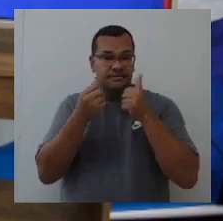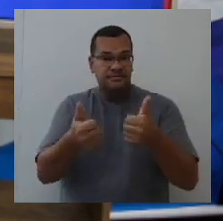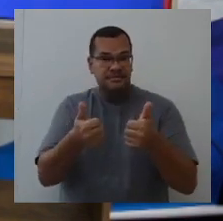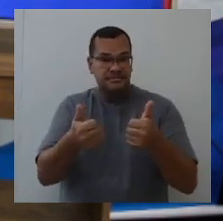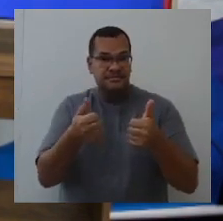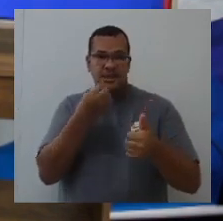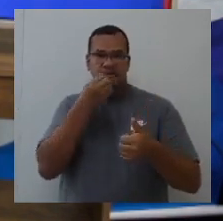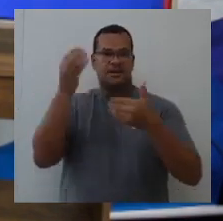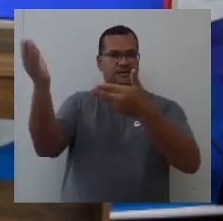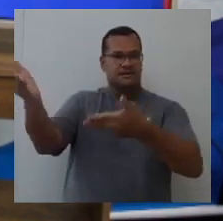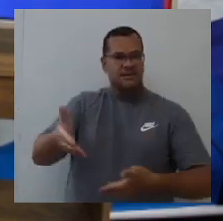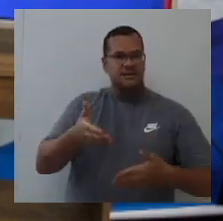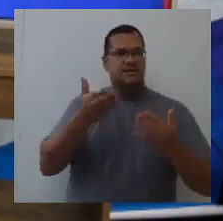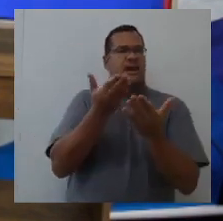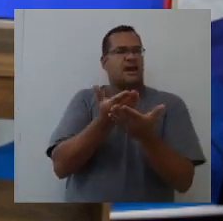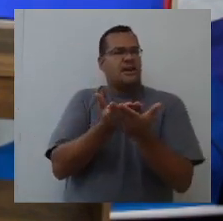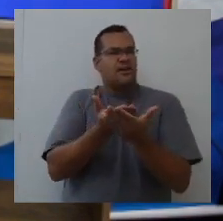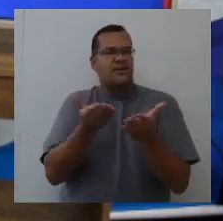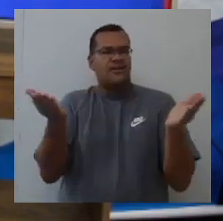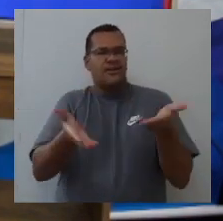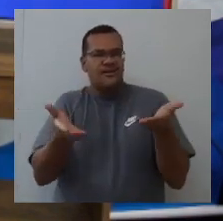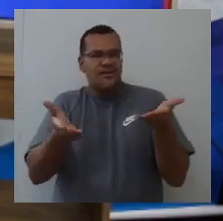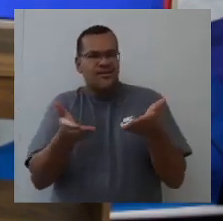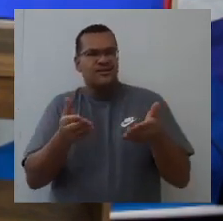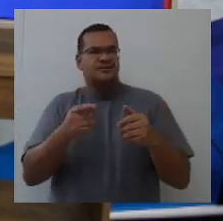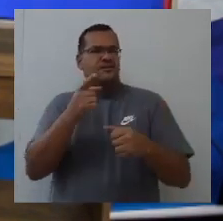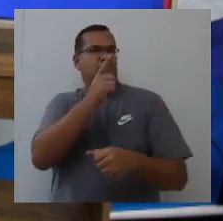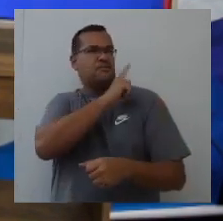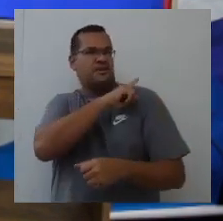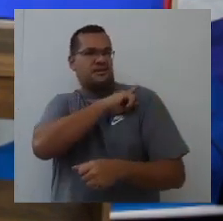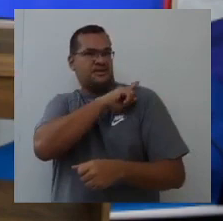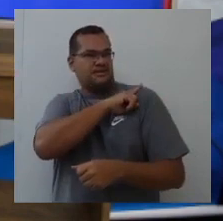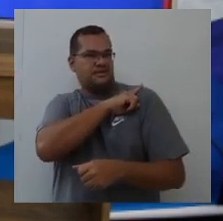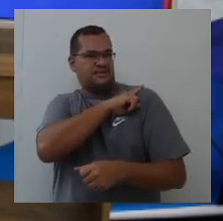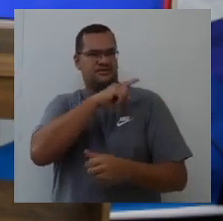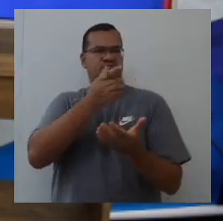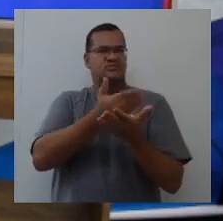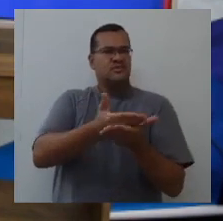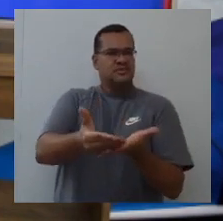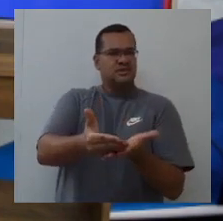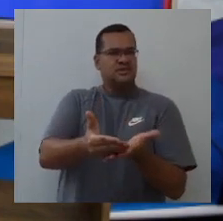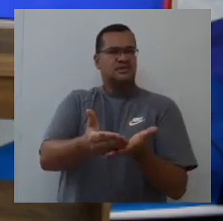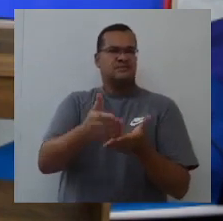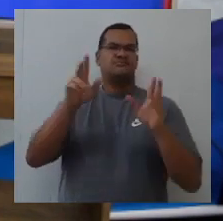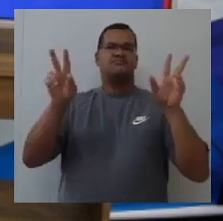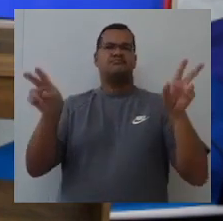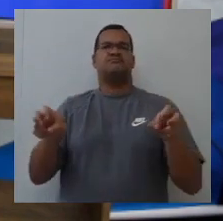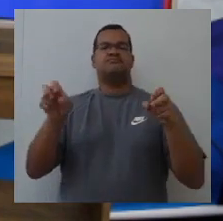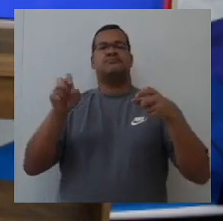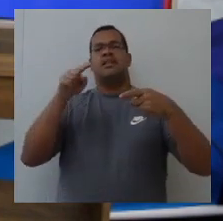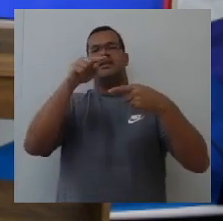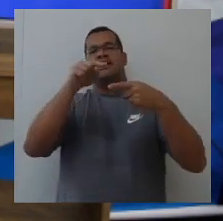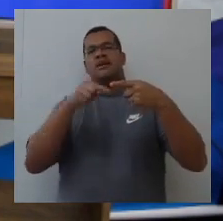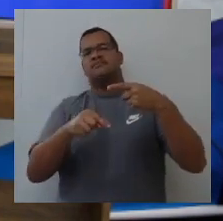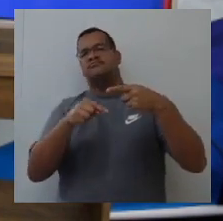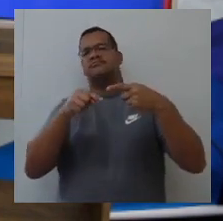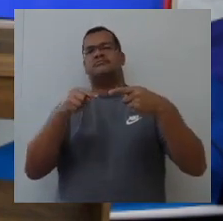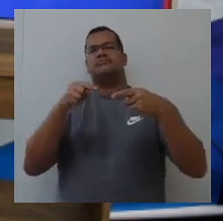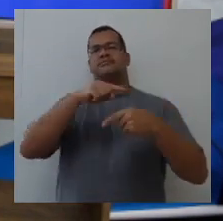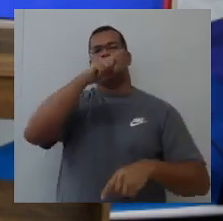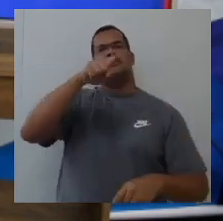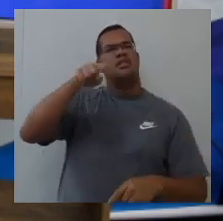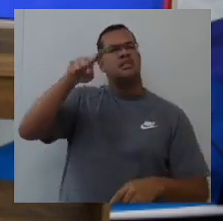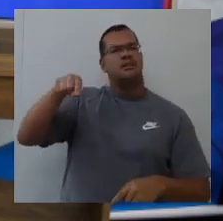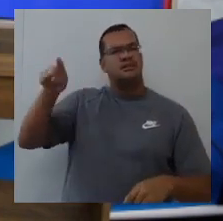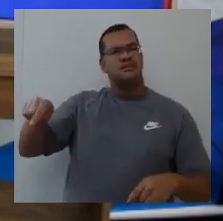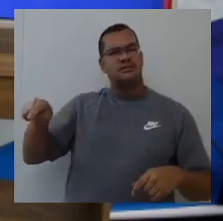Seja bem-vindo a essa aula hoje, primeiro ano, começando agora o tema razões trigonométricas. A